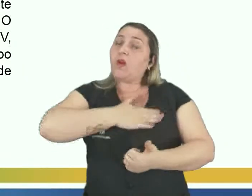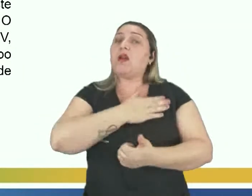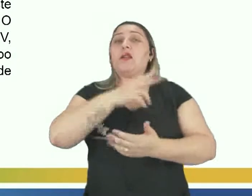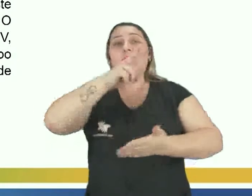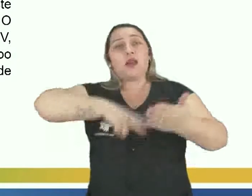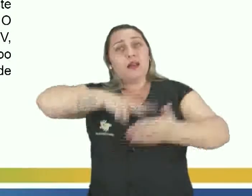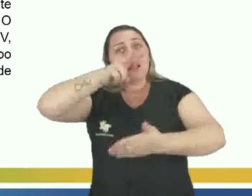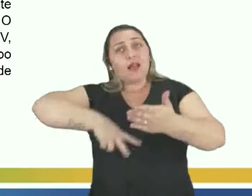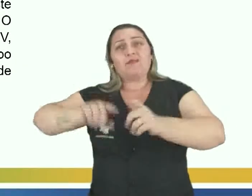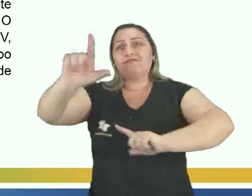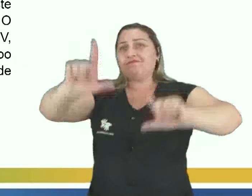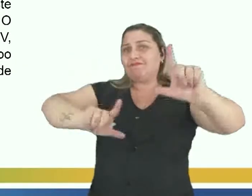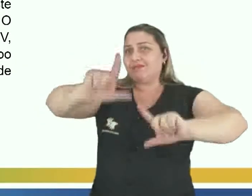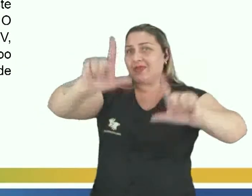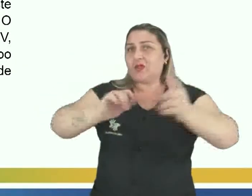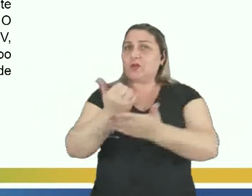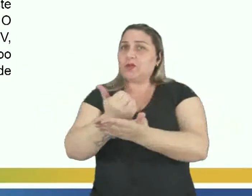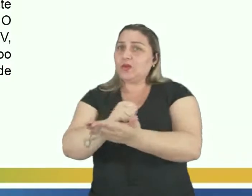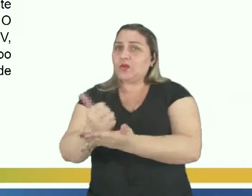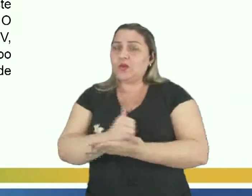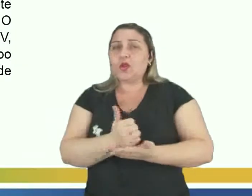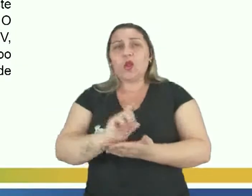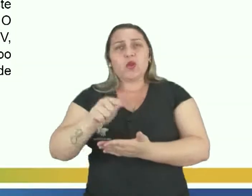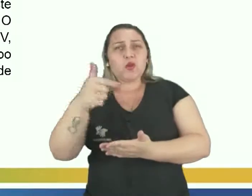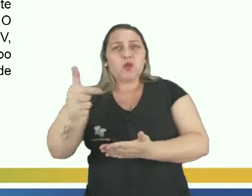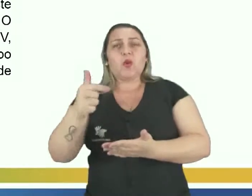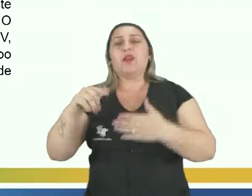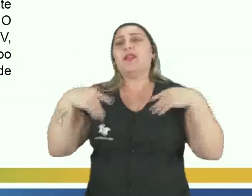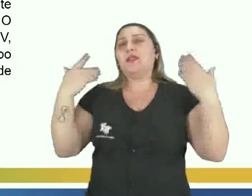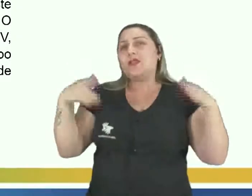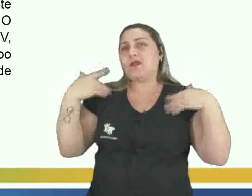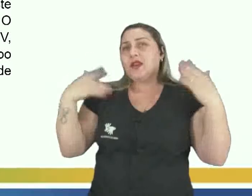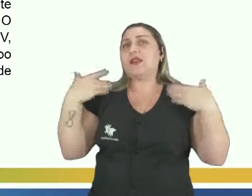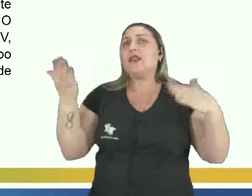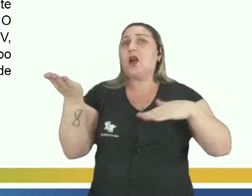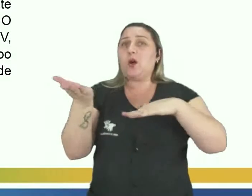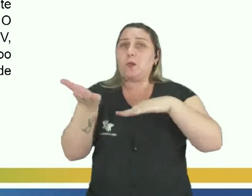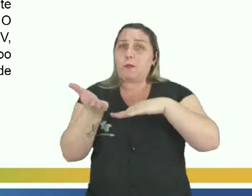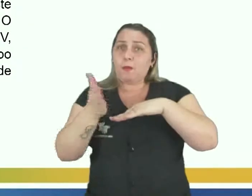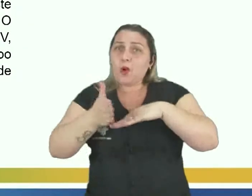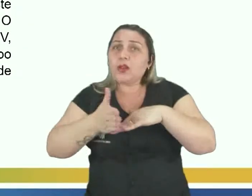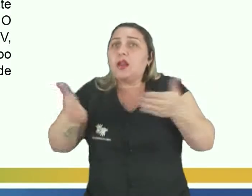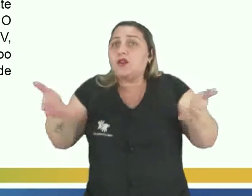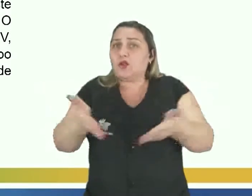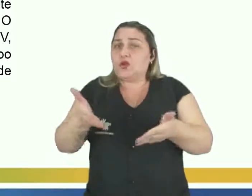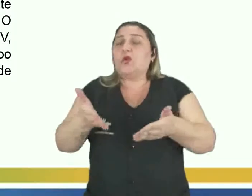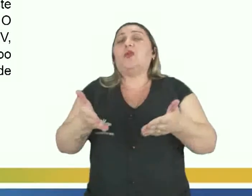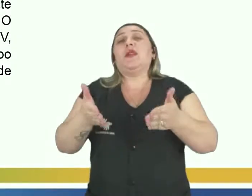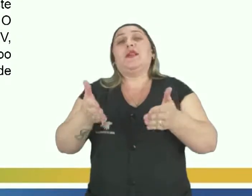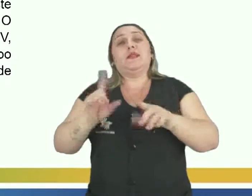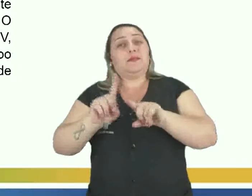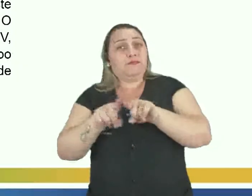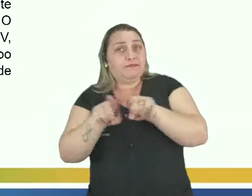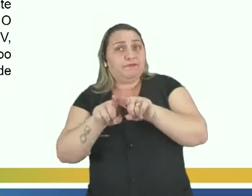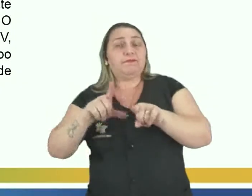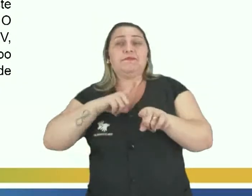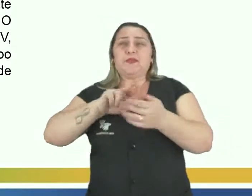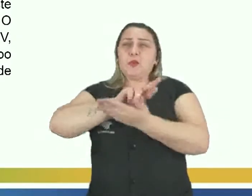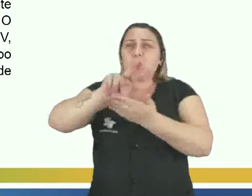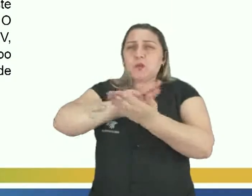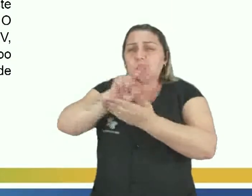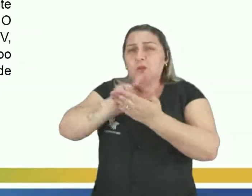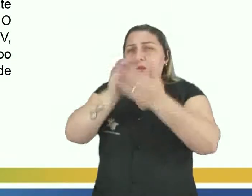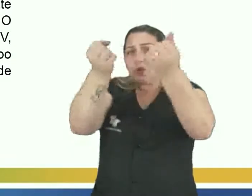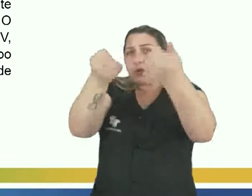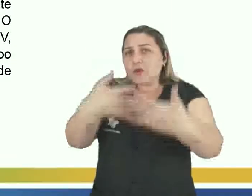apesar dos programas de TV, dos videogames e de outras diversões modernas que tiram tempo de leitura. Além disso, existem diversas